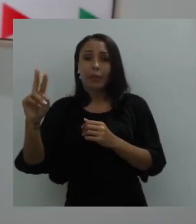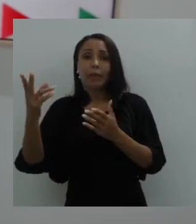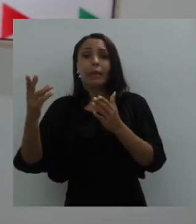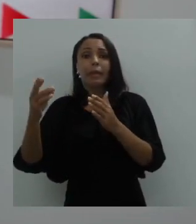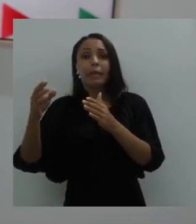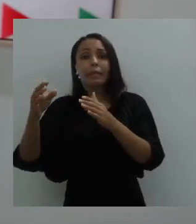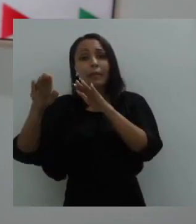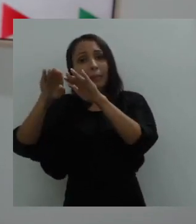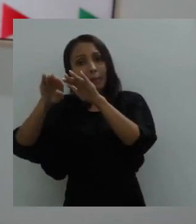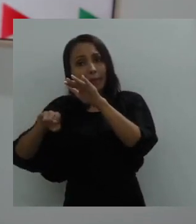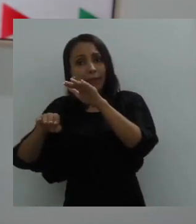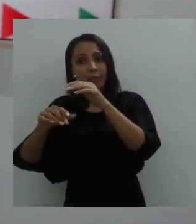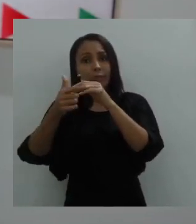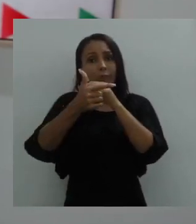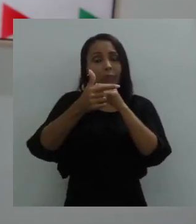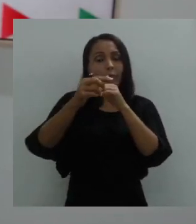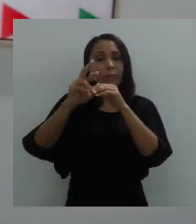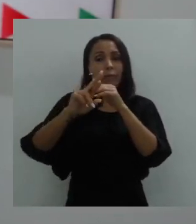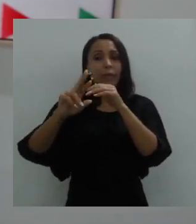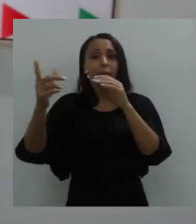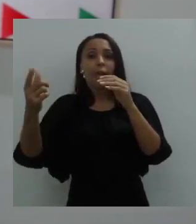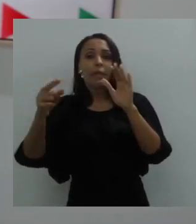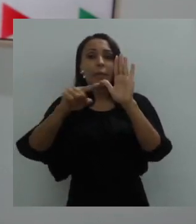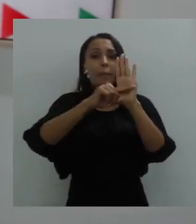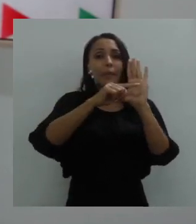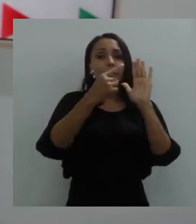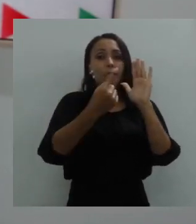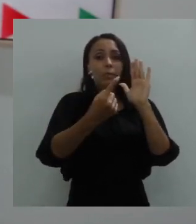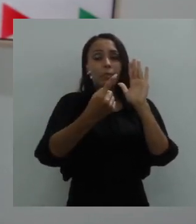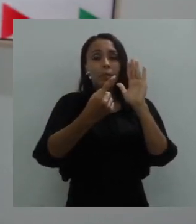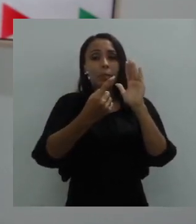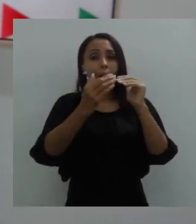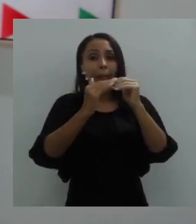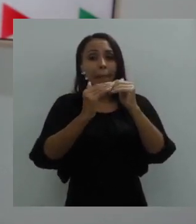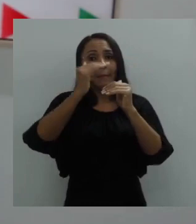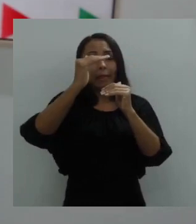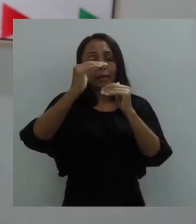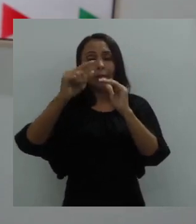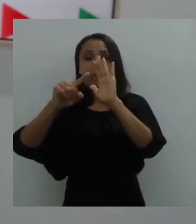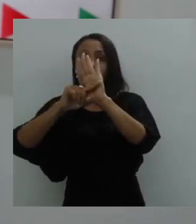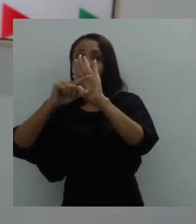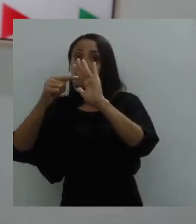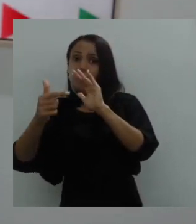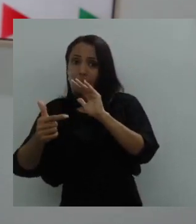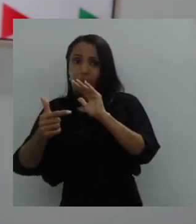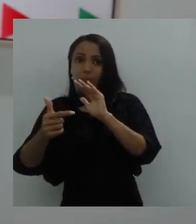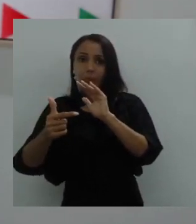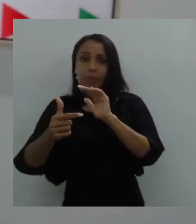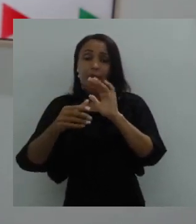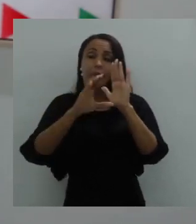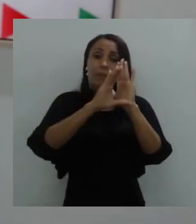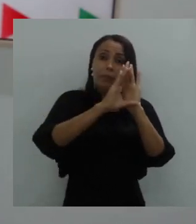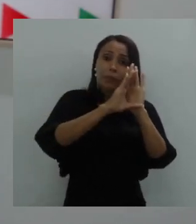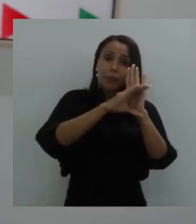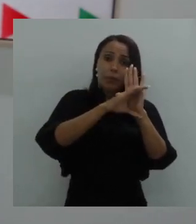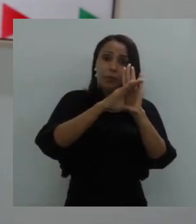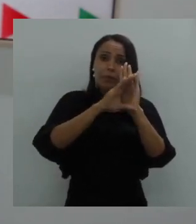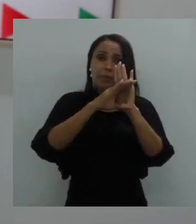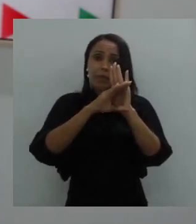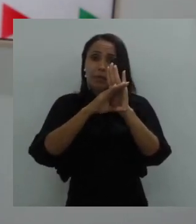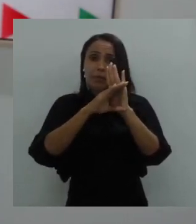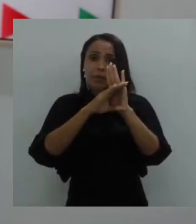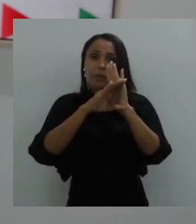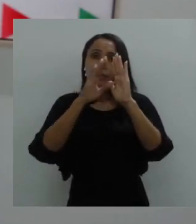R$2, é porque menos 1 é maior do que menos 2. Esse mesmo conceito de direita e de